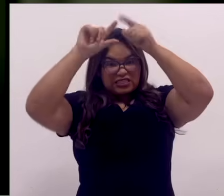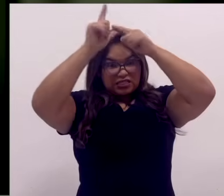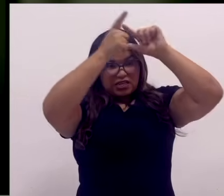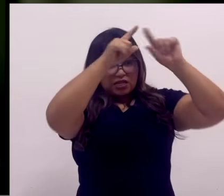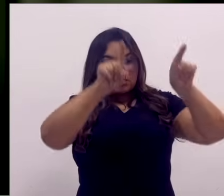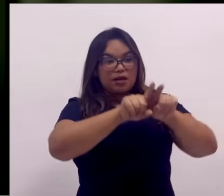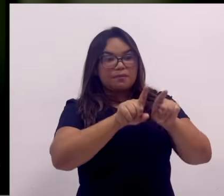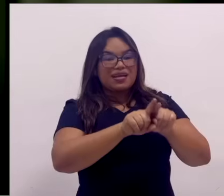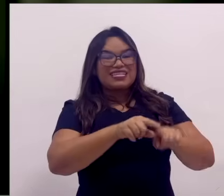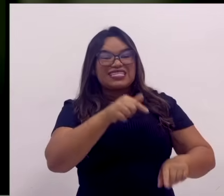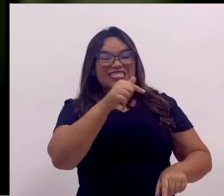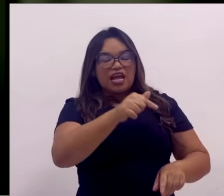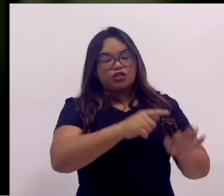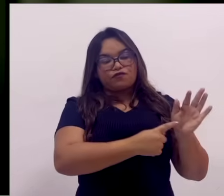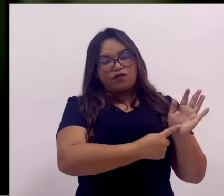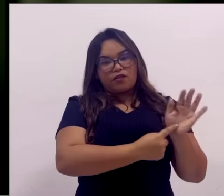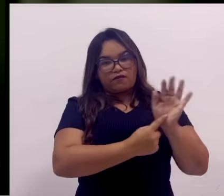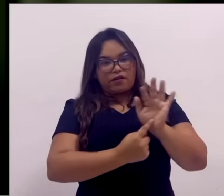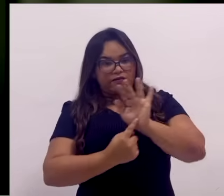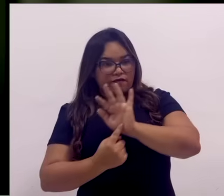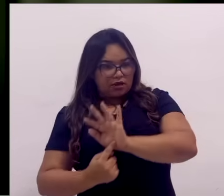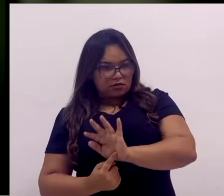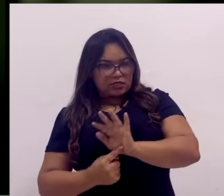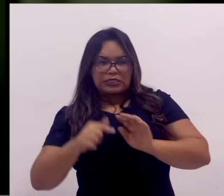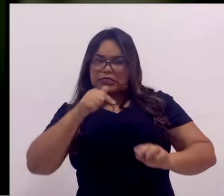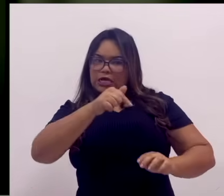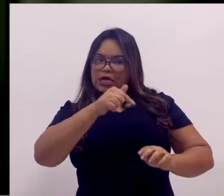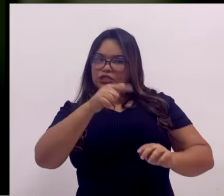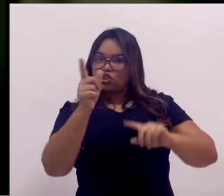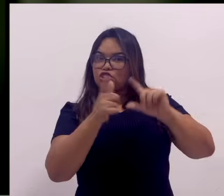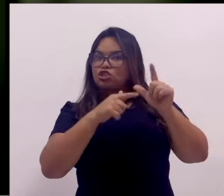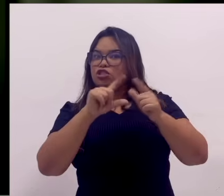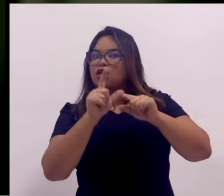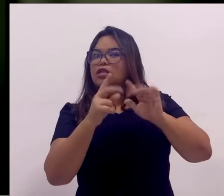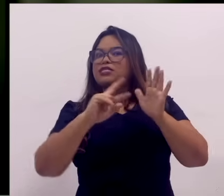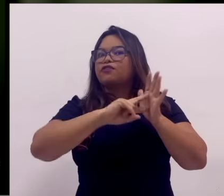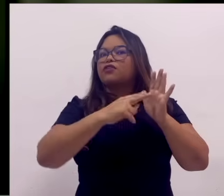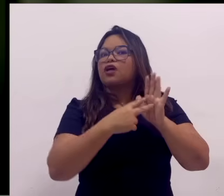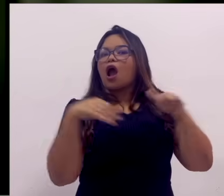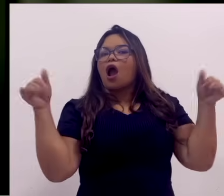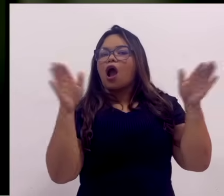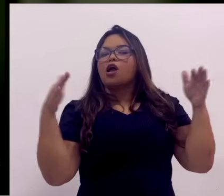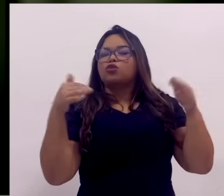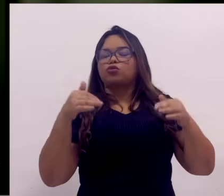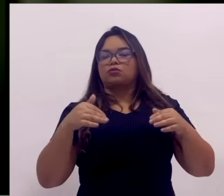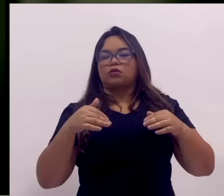de ouro. As 7 estrelas são os anjos, os mensageiros.